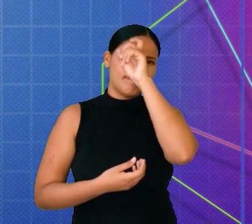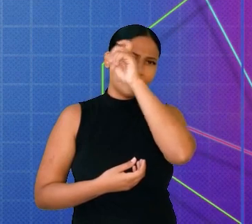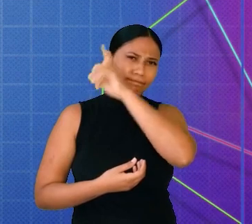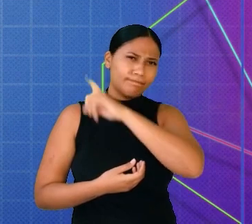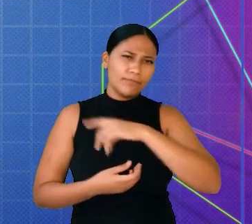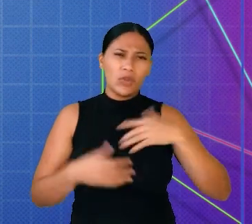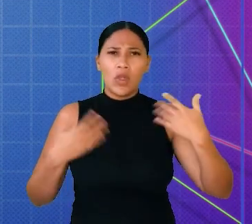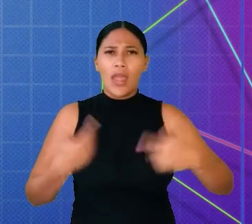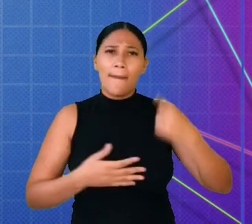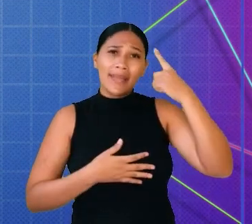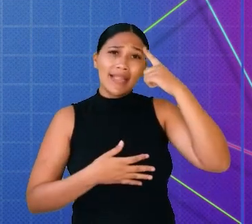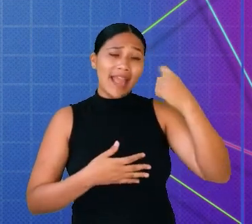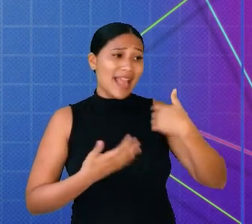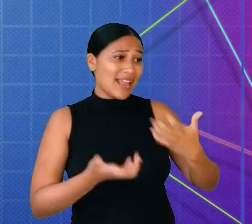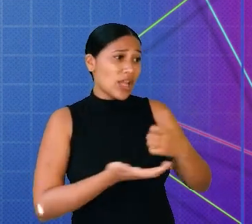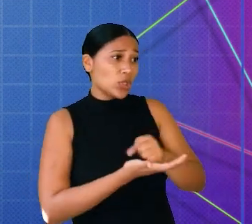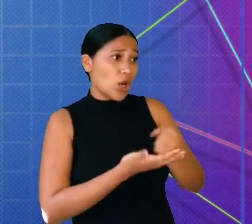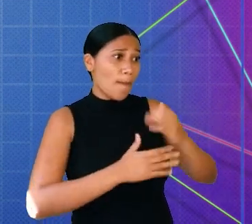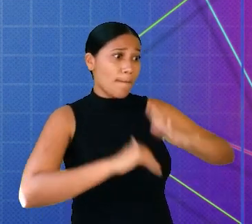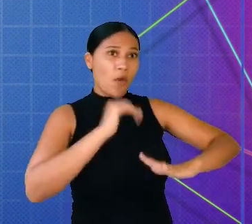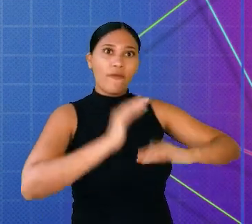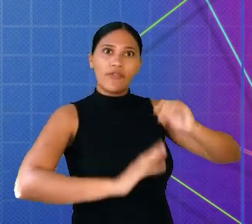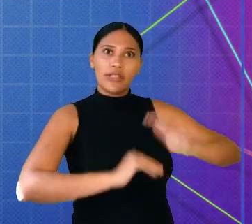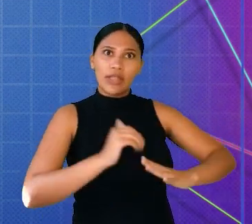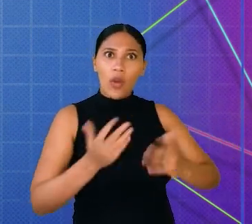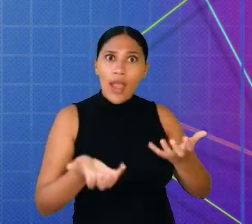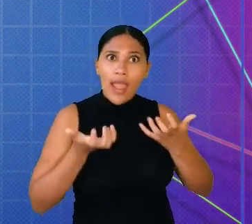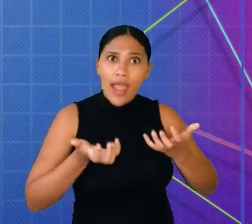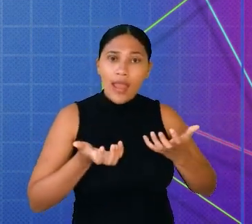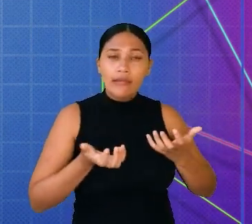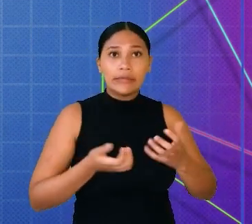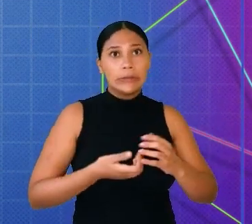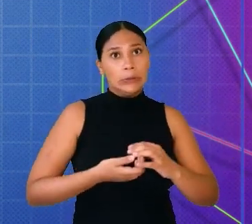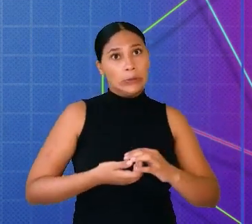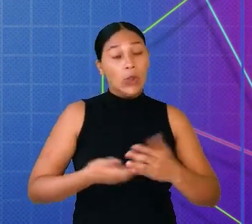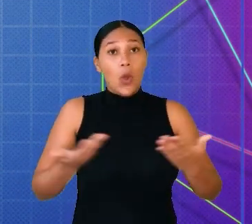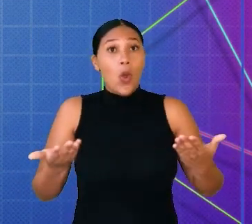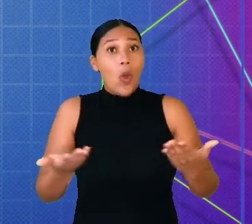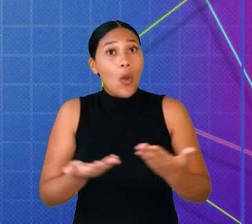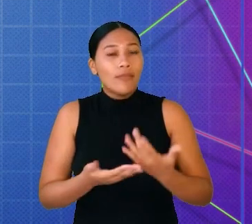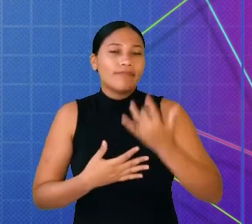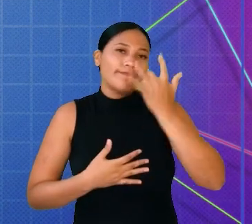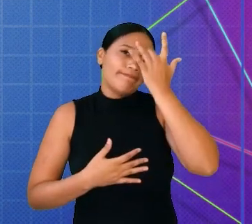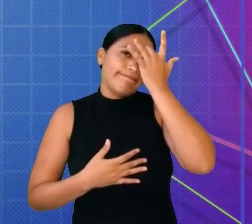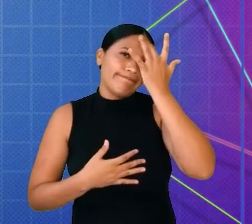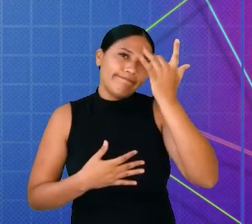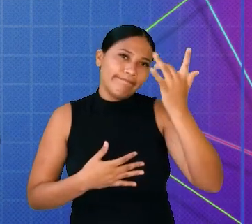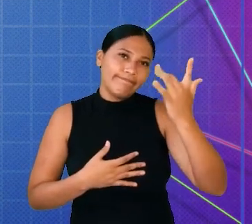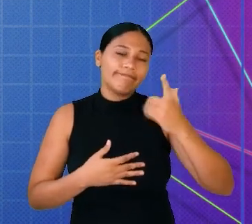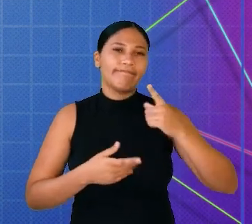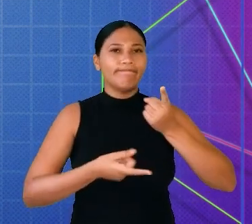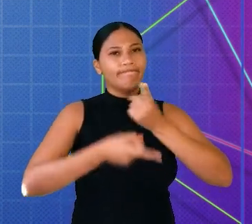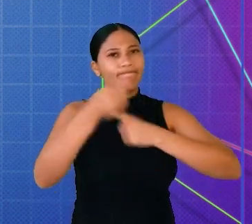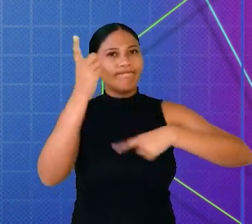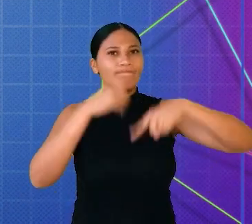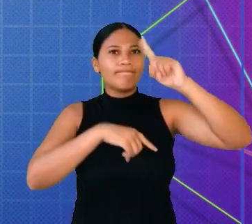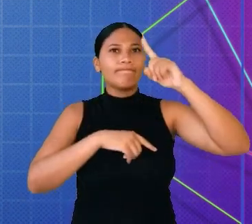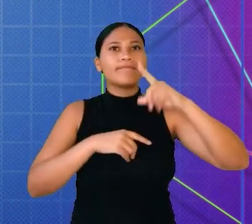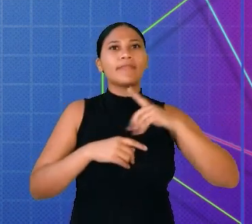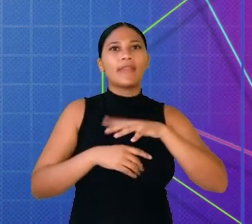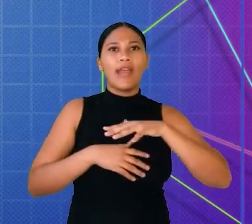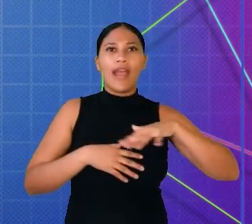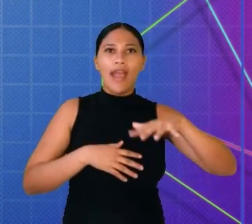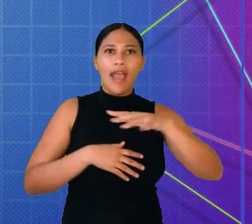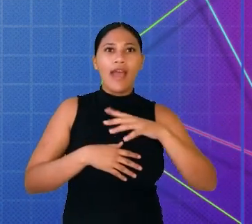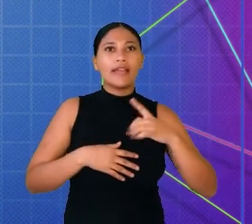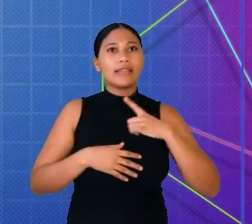difícil imaginar a possibilidade de quando alguém falava que gostaria de jogar profissionalmente sendo uma coisa real. Hoje em dia, com as sequências de revoluções